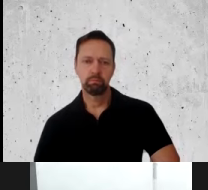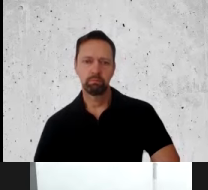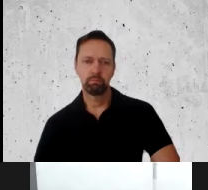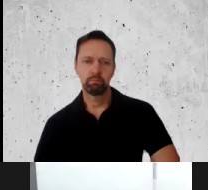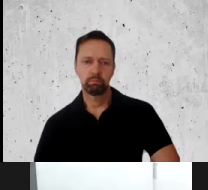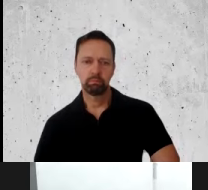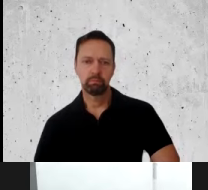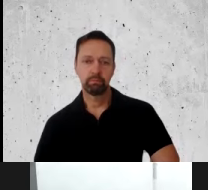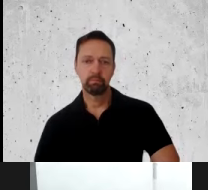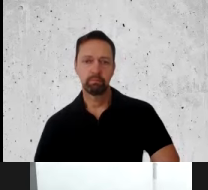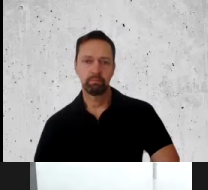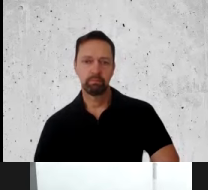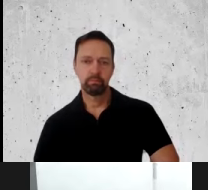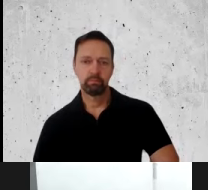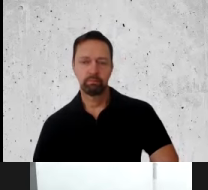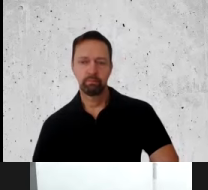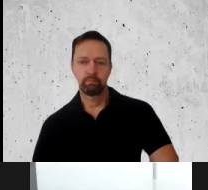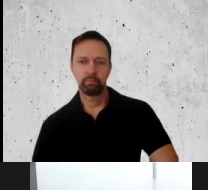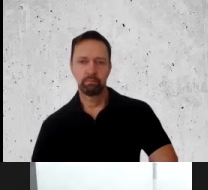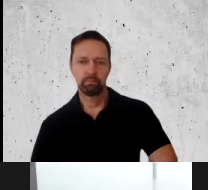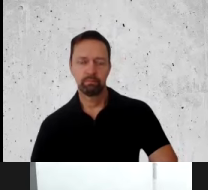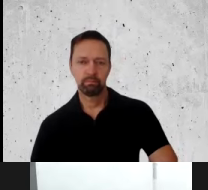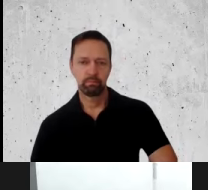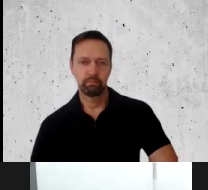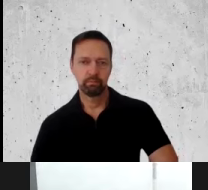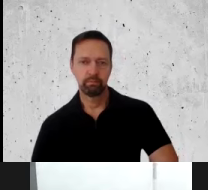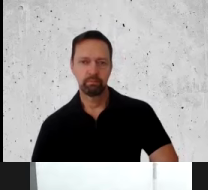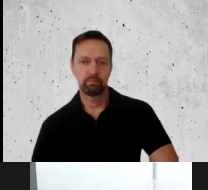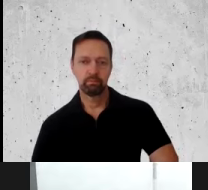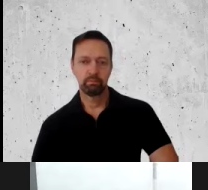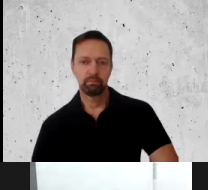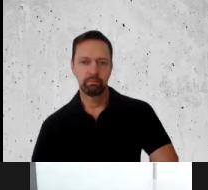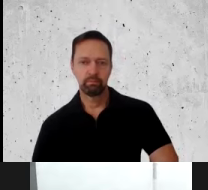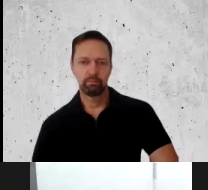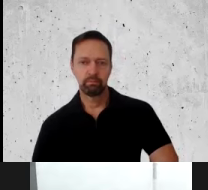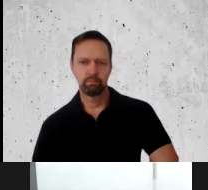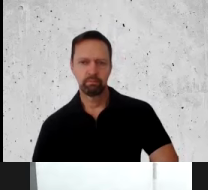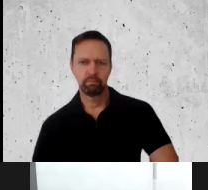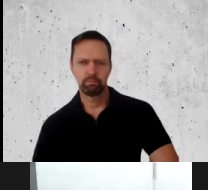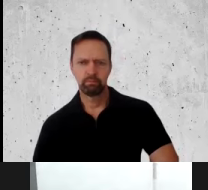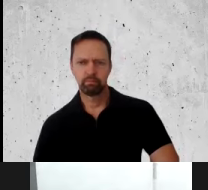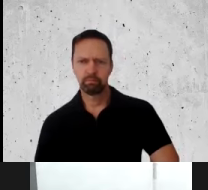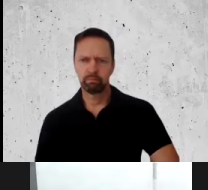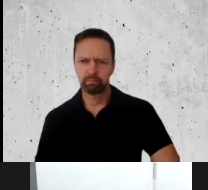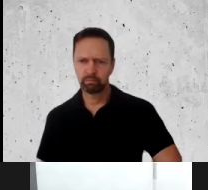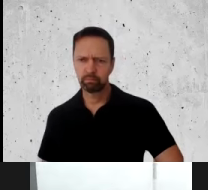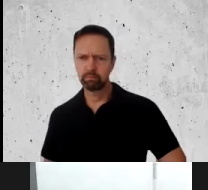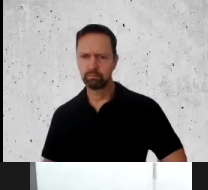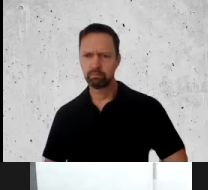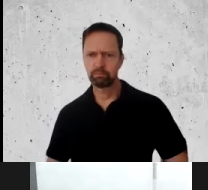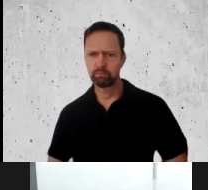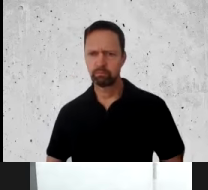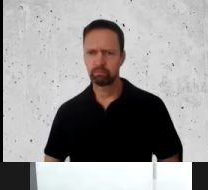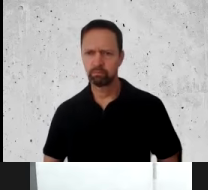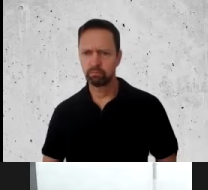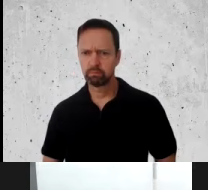de problema, ela vai perder tudo, todos os recursos, então ela acaba, a demanda de crédito acaba reduzindo, né? Então, você tem